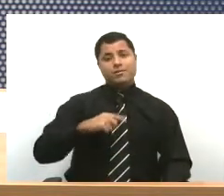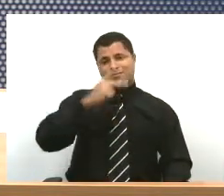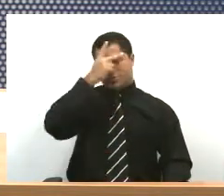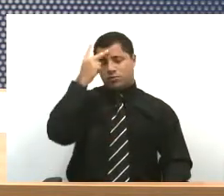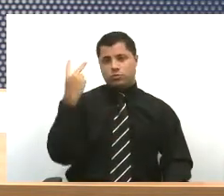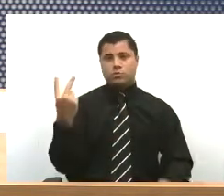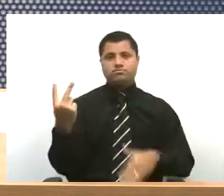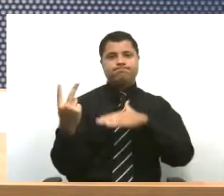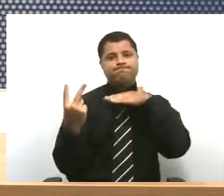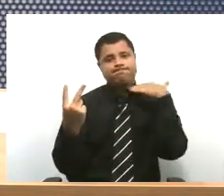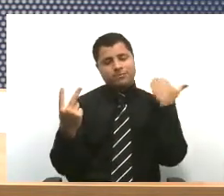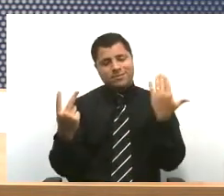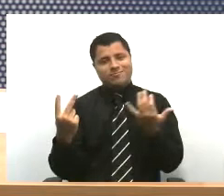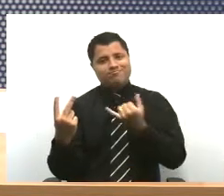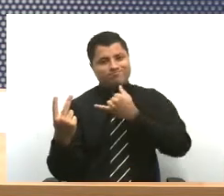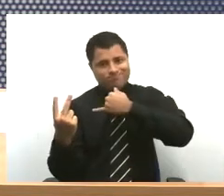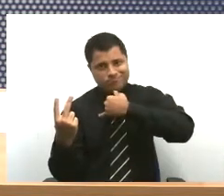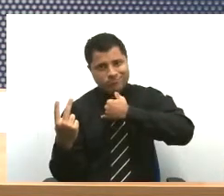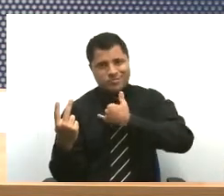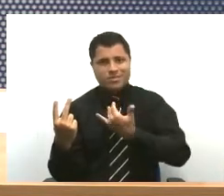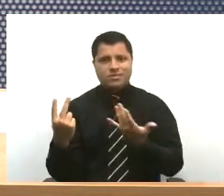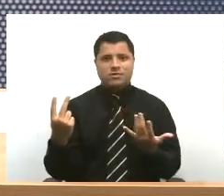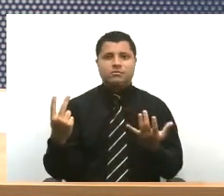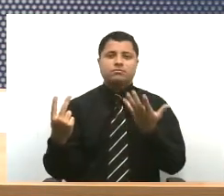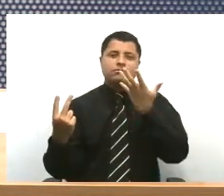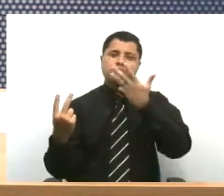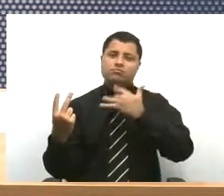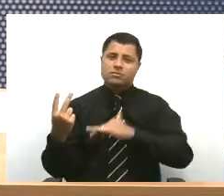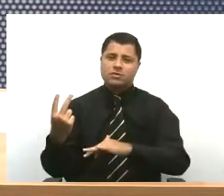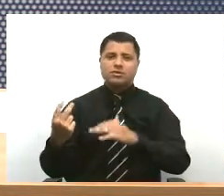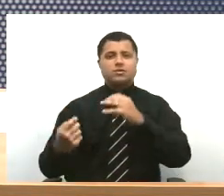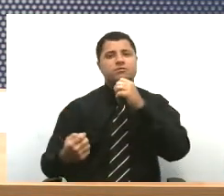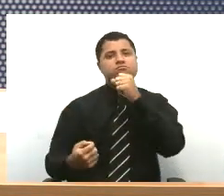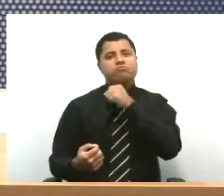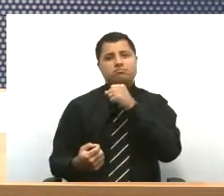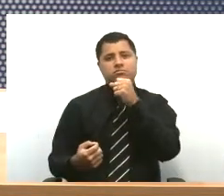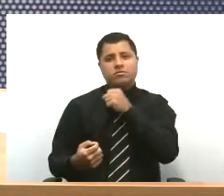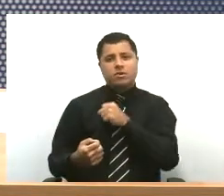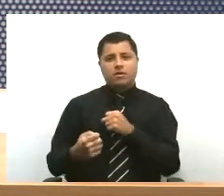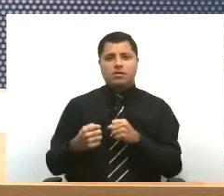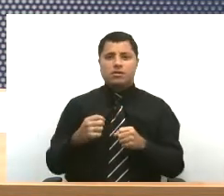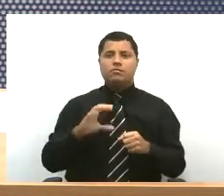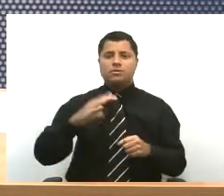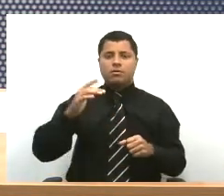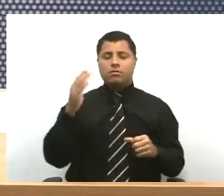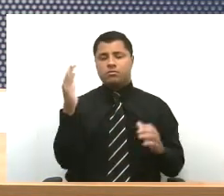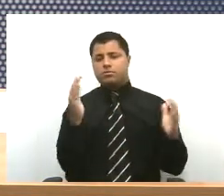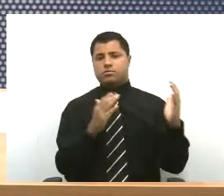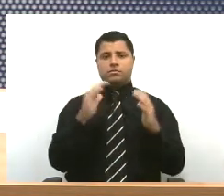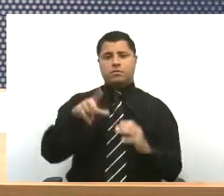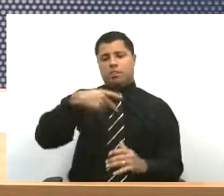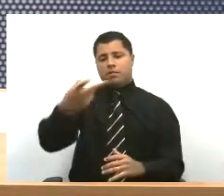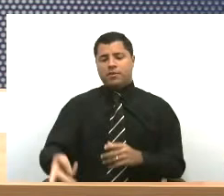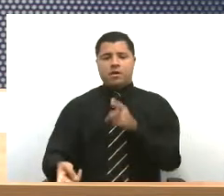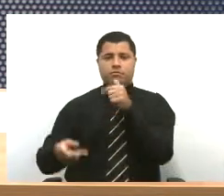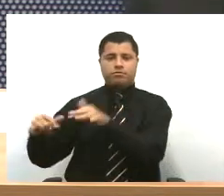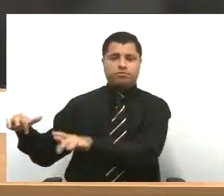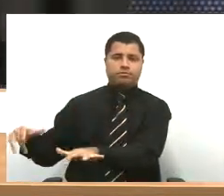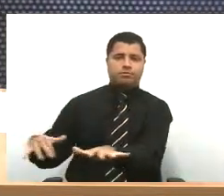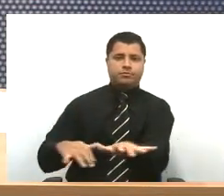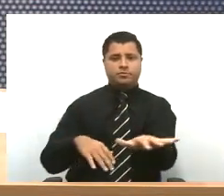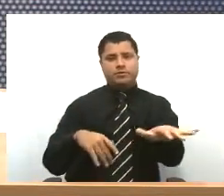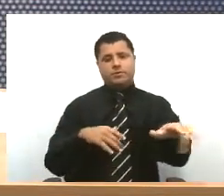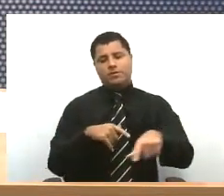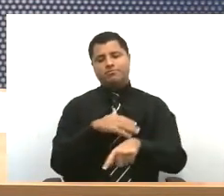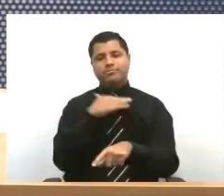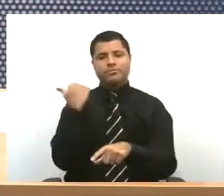vida, infelizmente, tanto uma criança como um senhor que caiu dentro do córrego ali perto da Mãe dos Homens e o